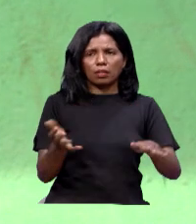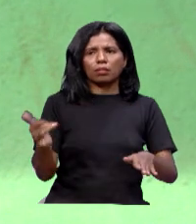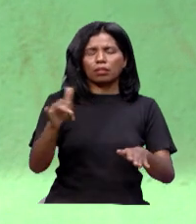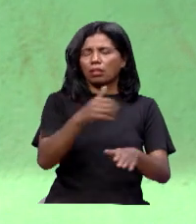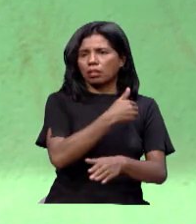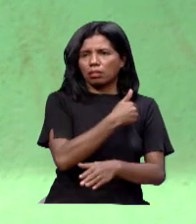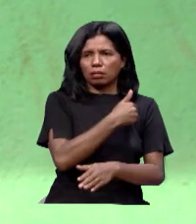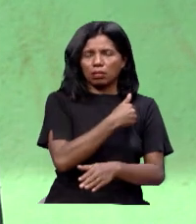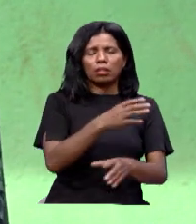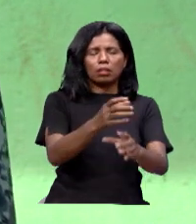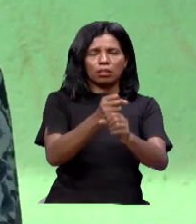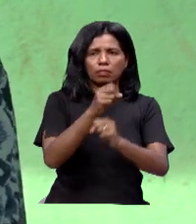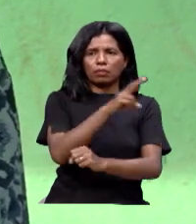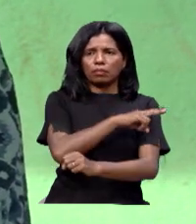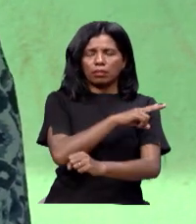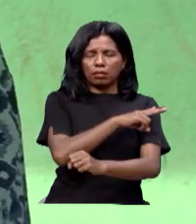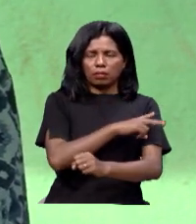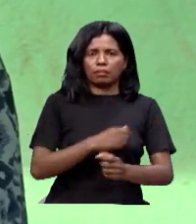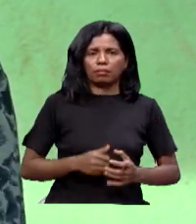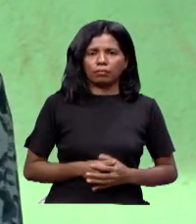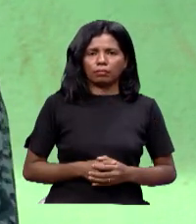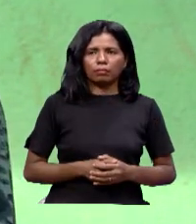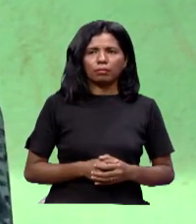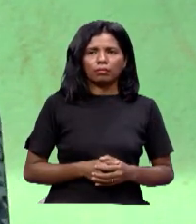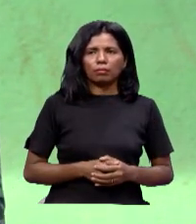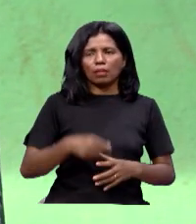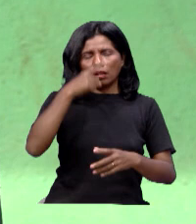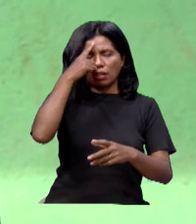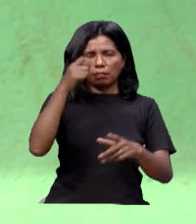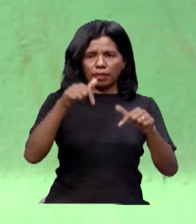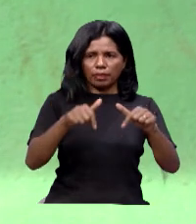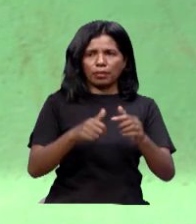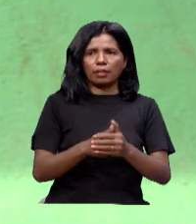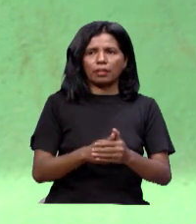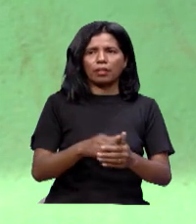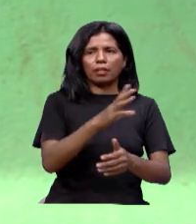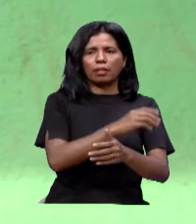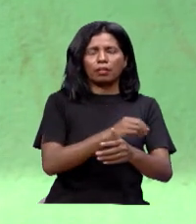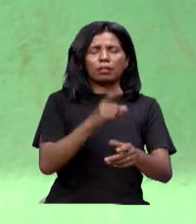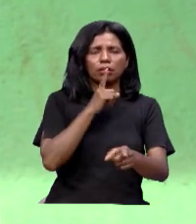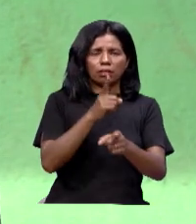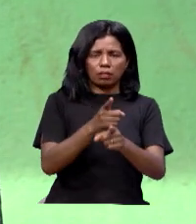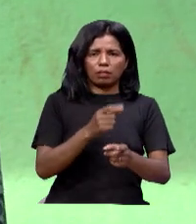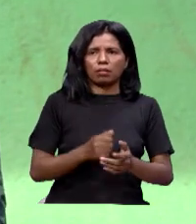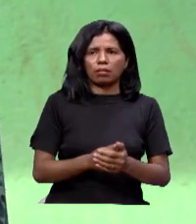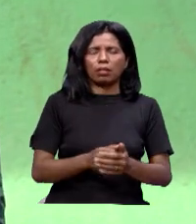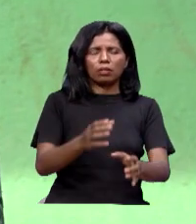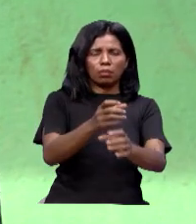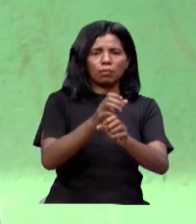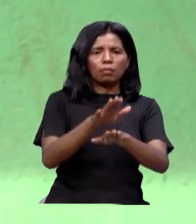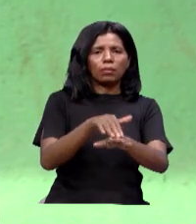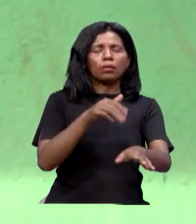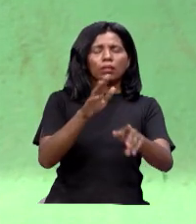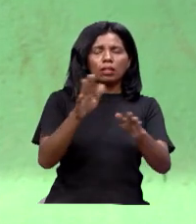maxedau sibo vacinação antigen. Campanha ne, mac critico teves. A tu cobre labaricira